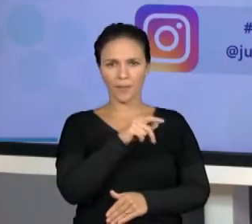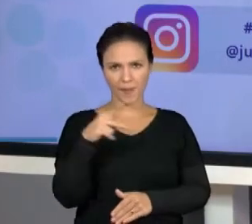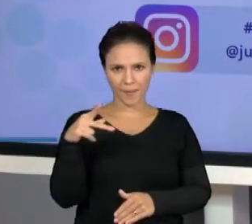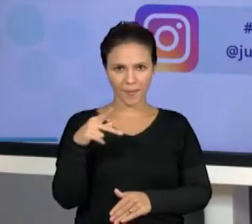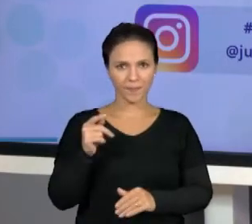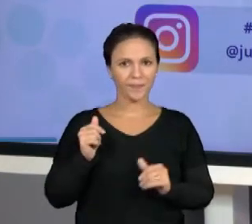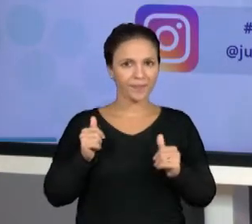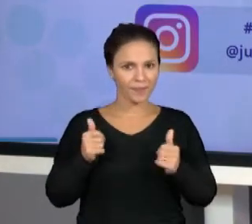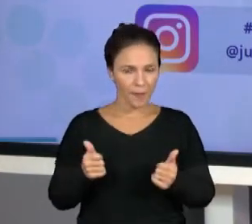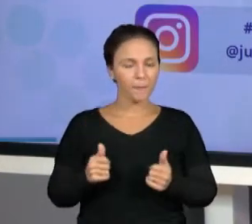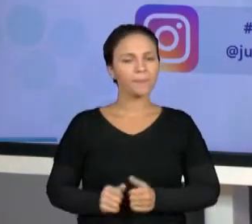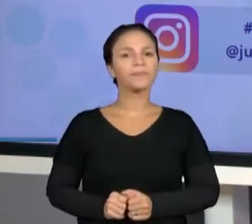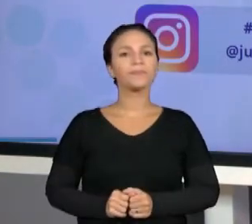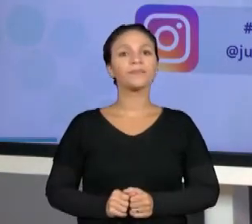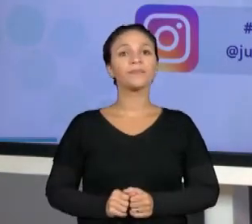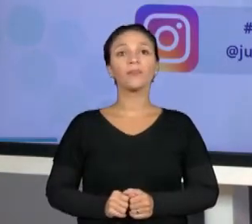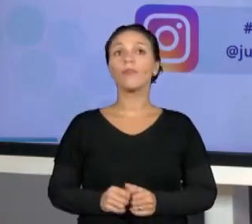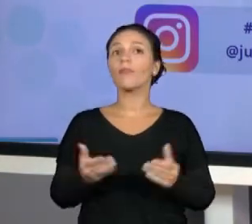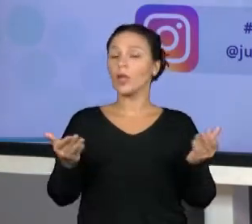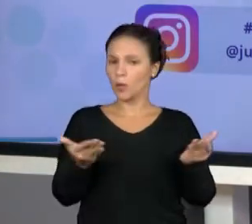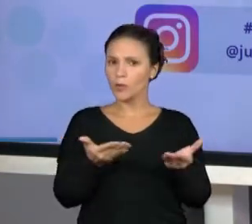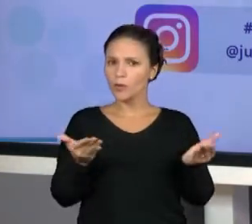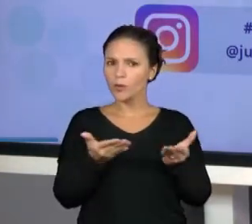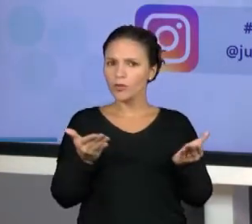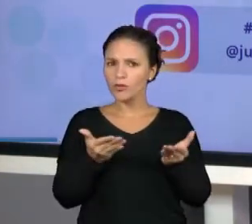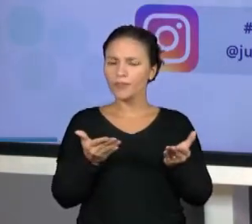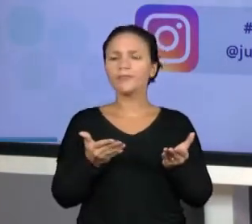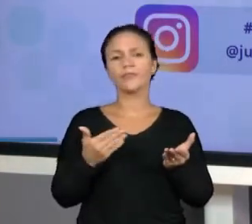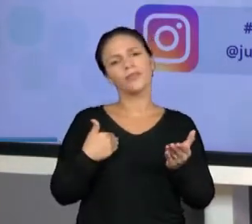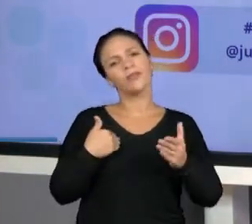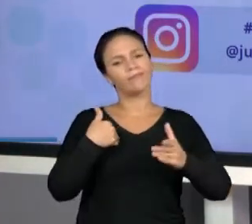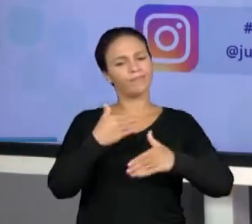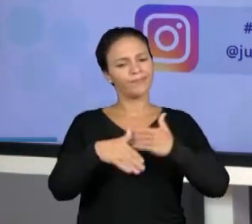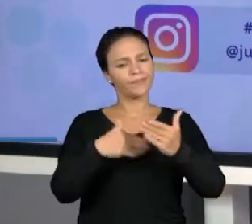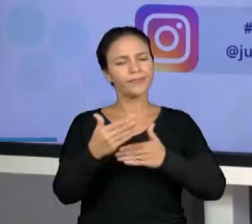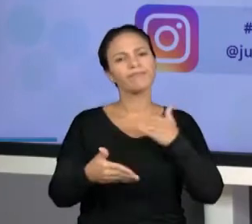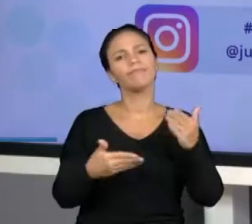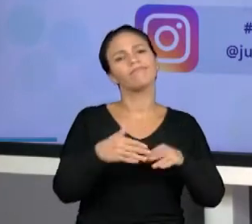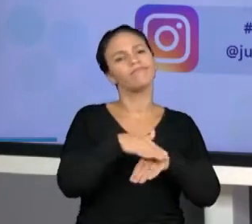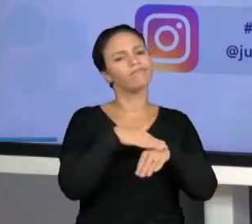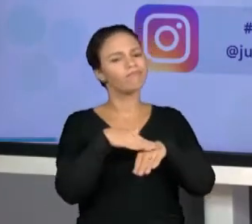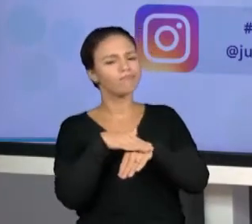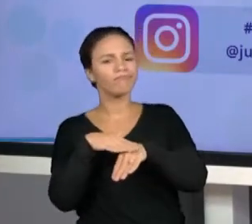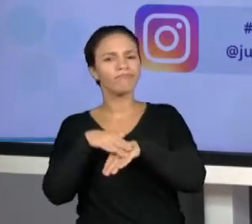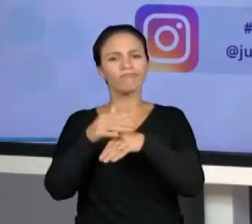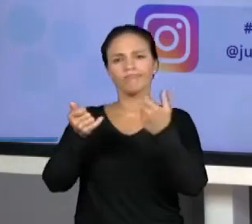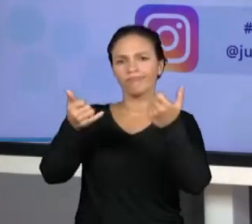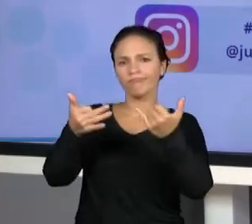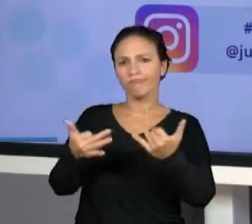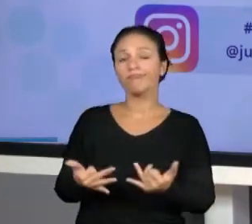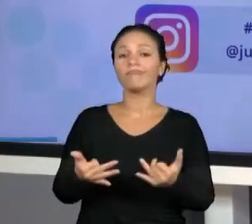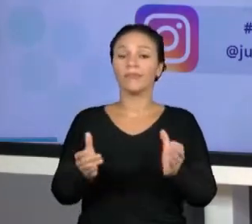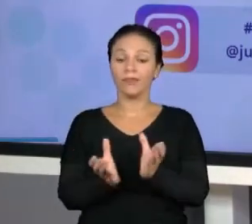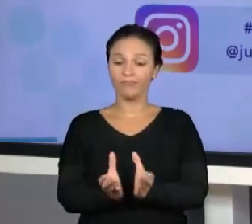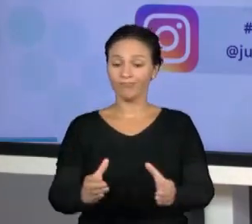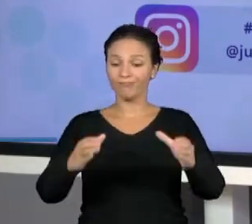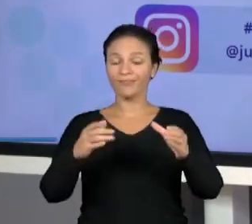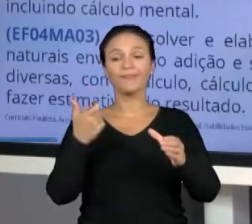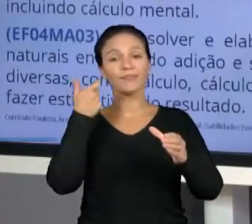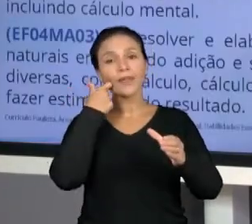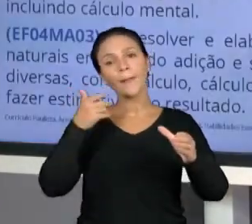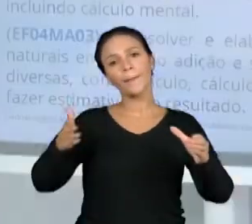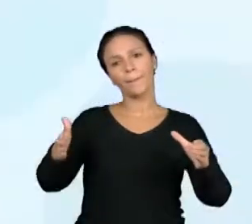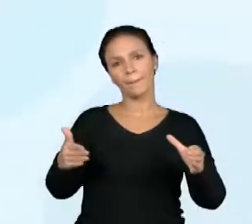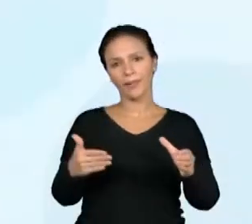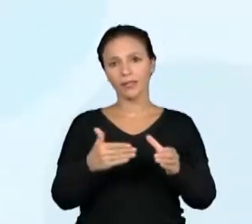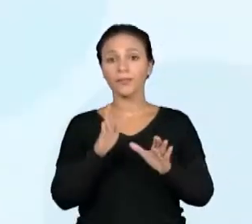tá bom? Essa aula aqui nós vamos conversar sobre peixes e aquários, mas vamos desenvolver